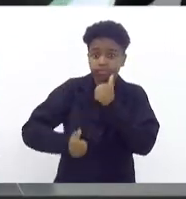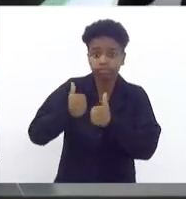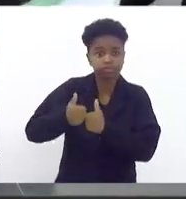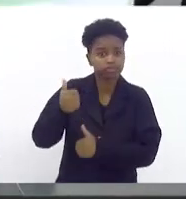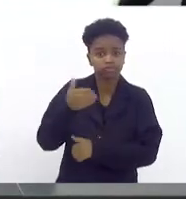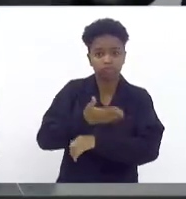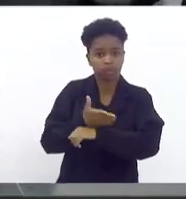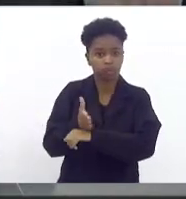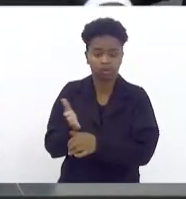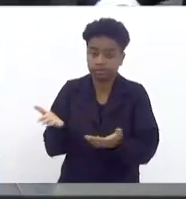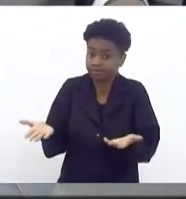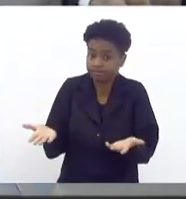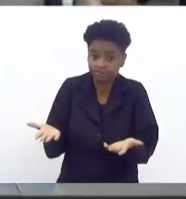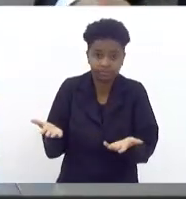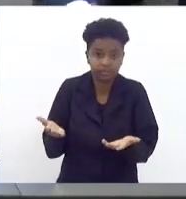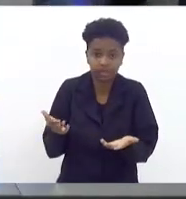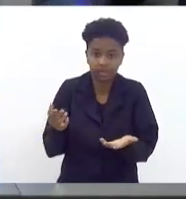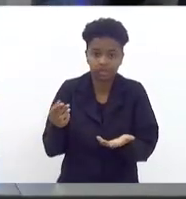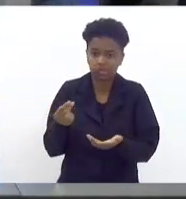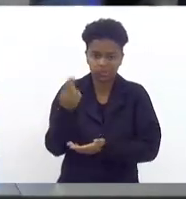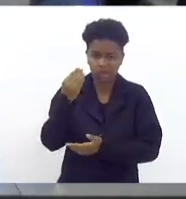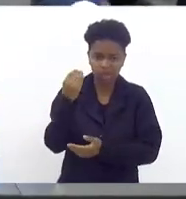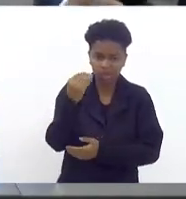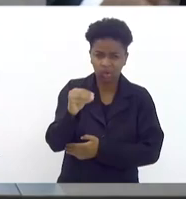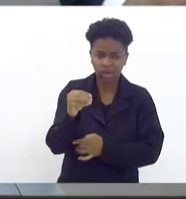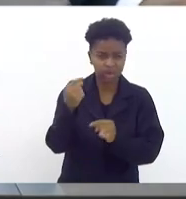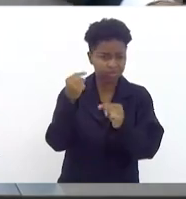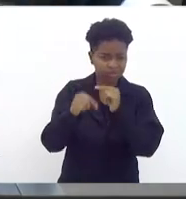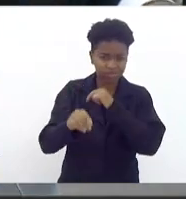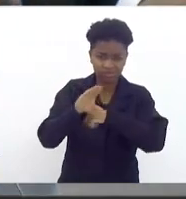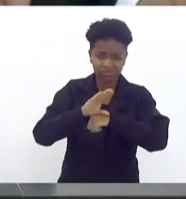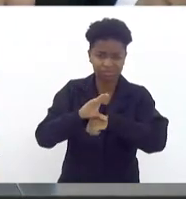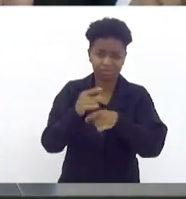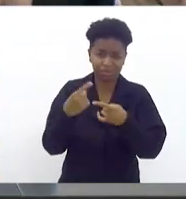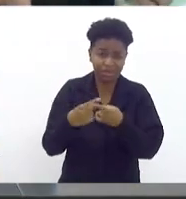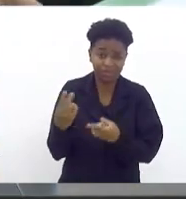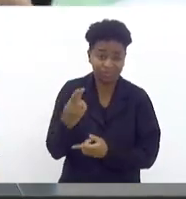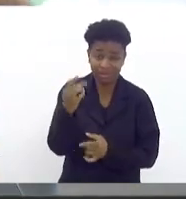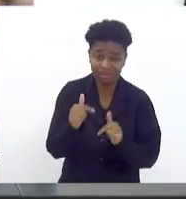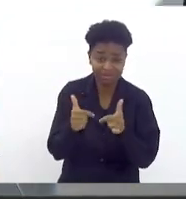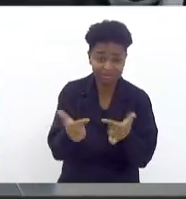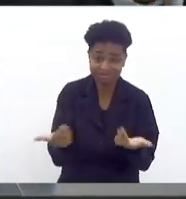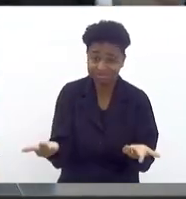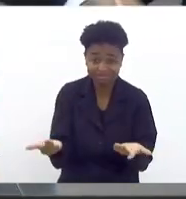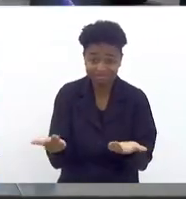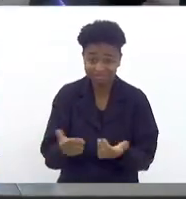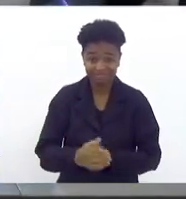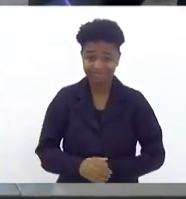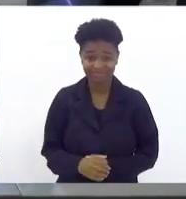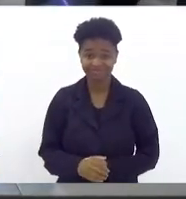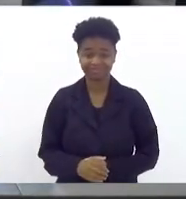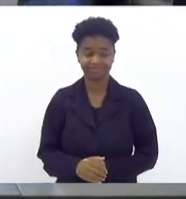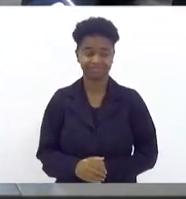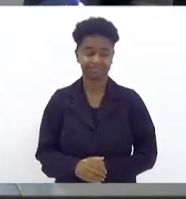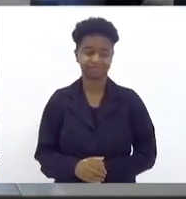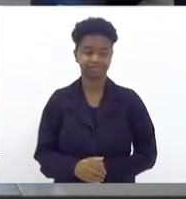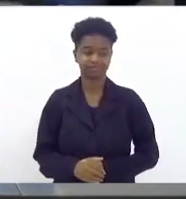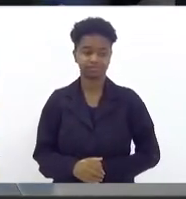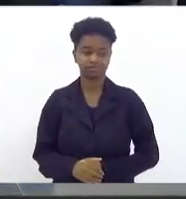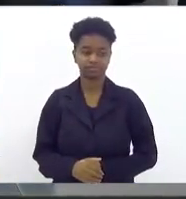uma possibilidade de inconstitucionalidade por inviabilidade? Pois é.